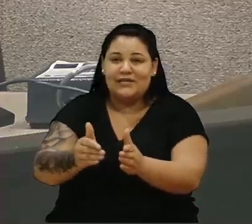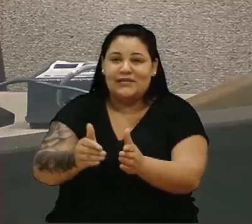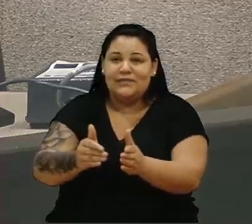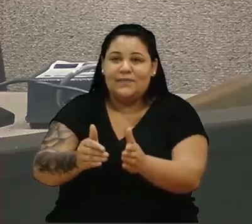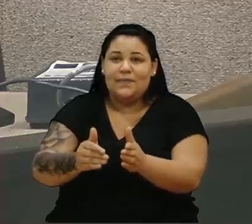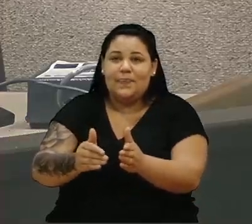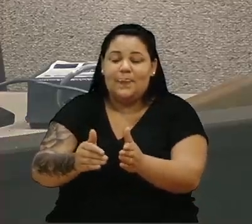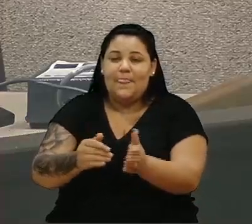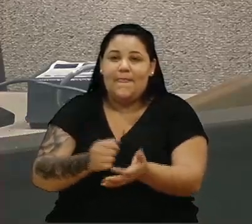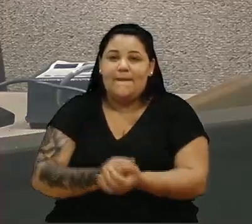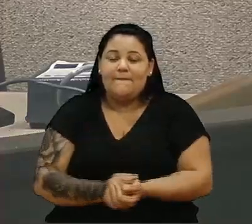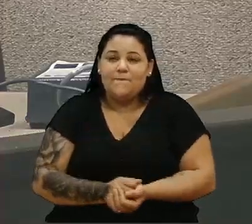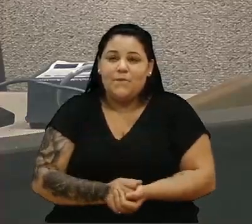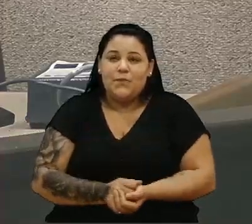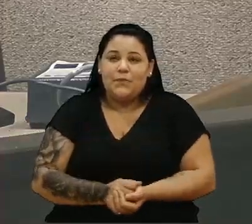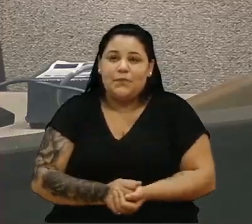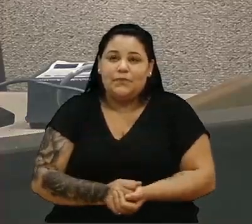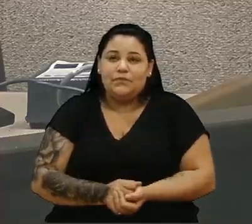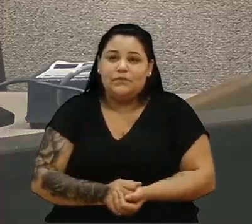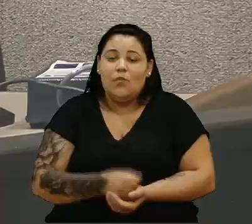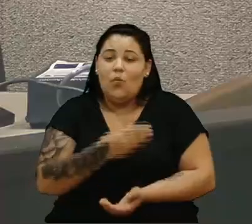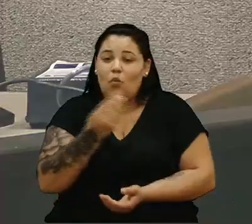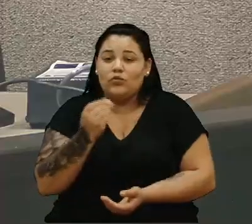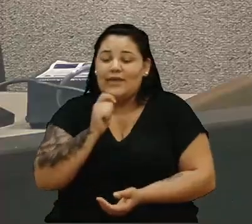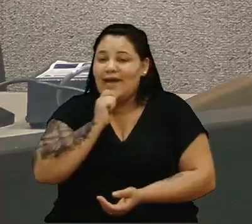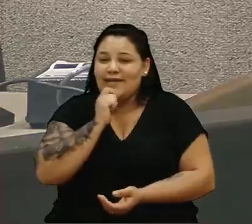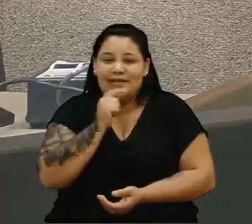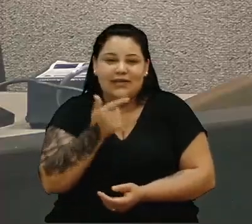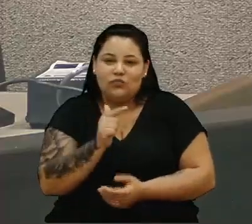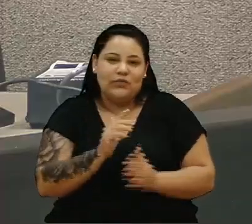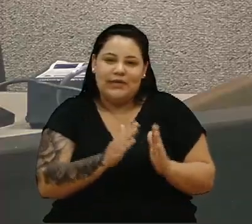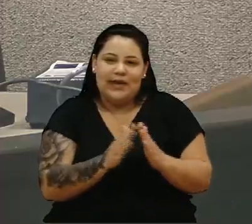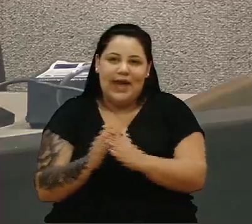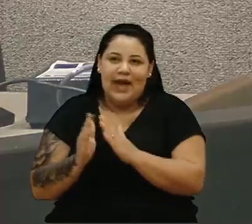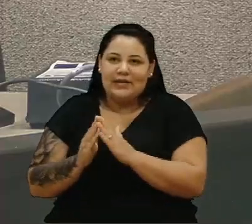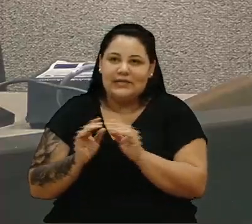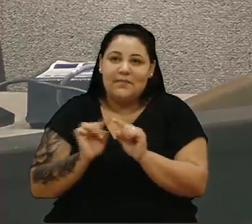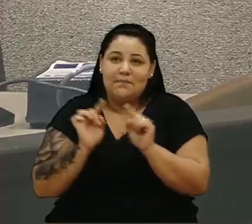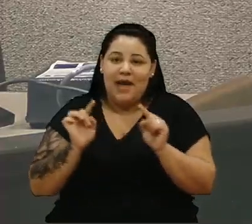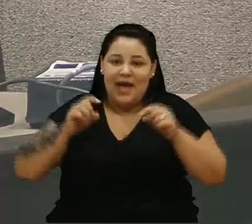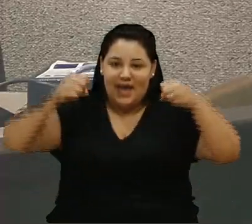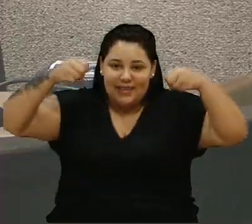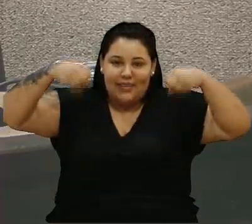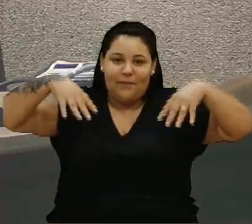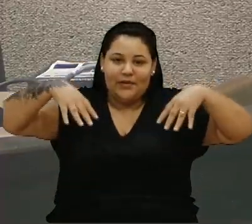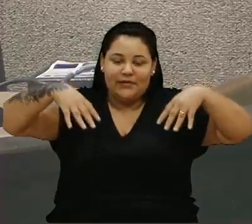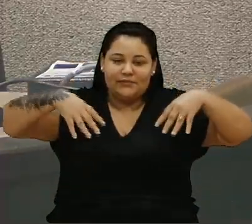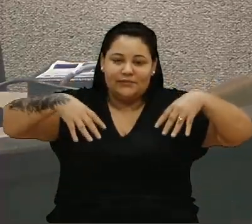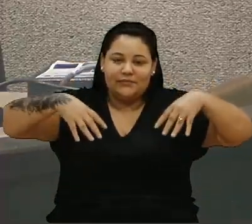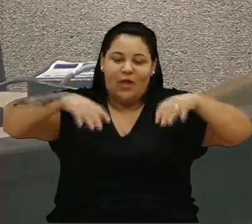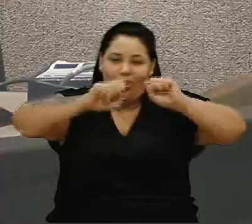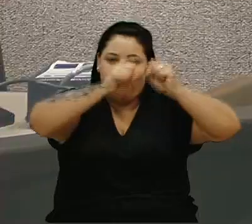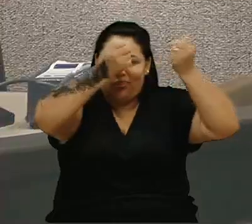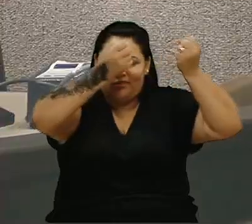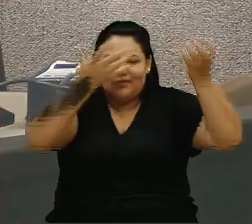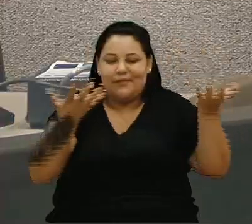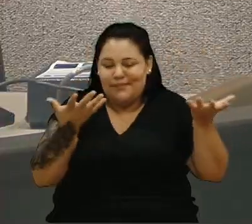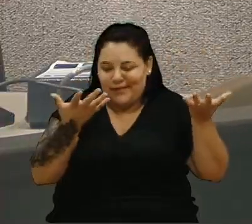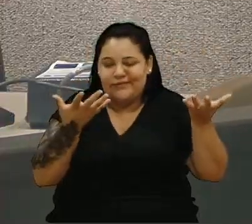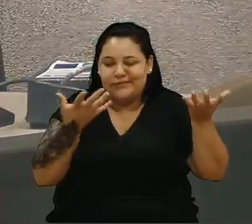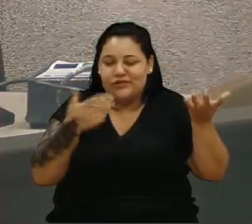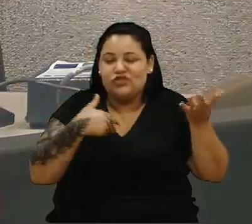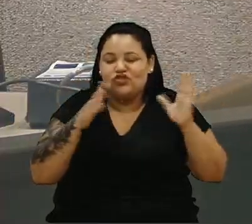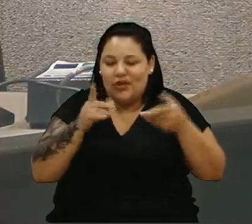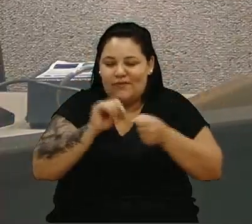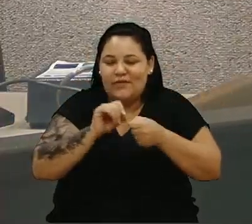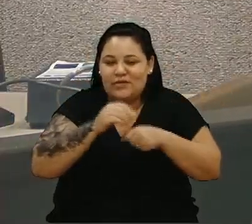ali, muitas não tem residências, mas as lâmpadas estão queimadas. E a gente fez diversas